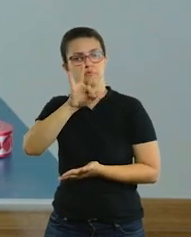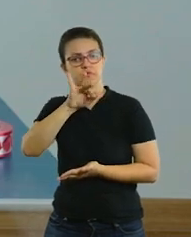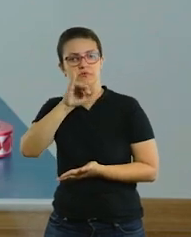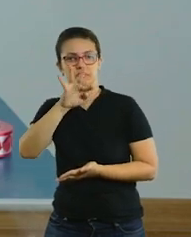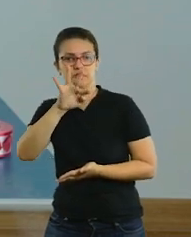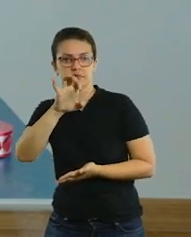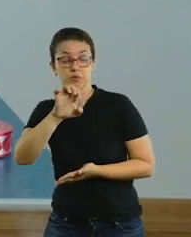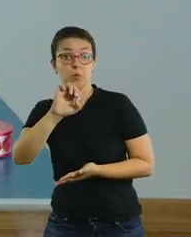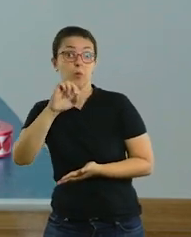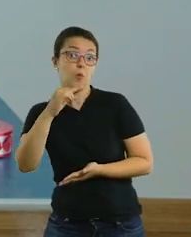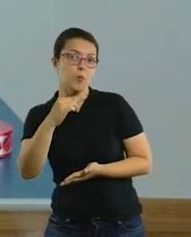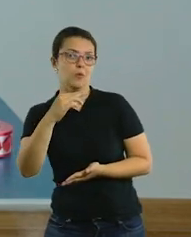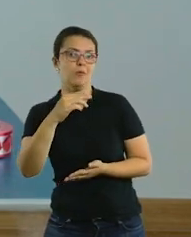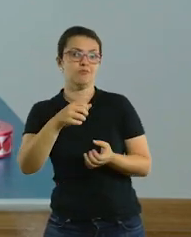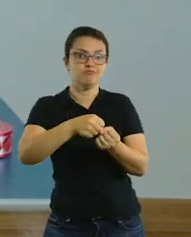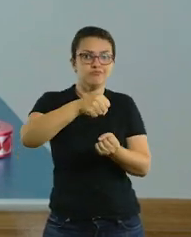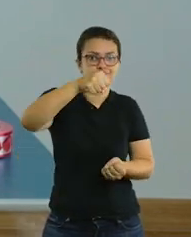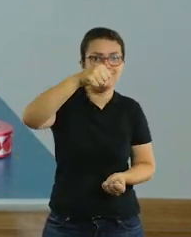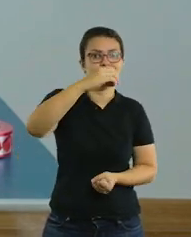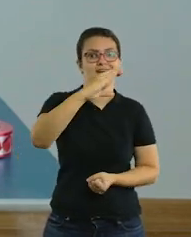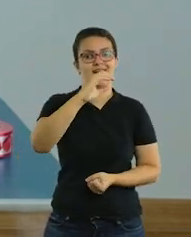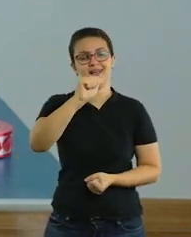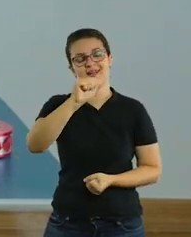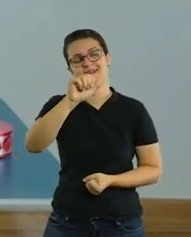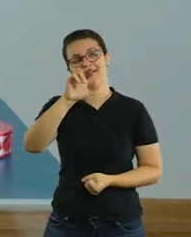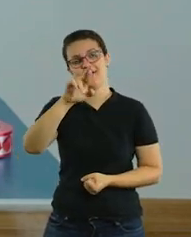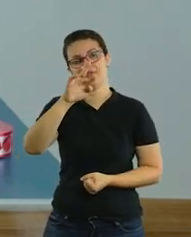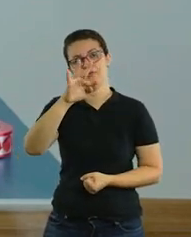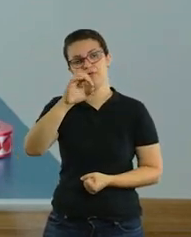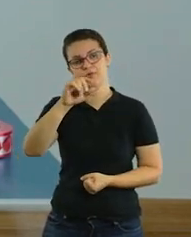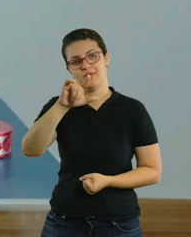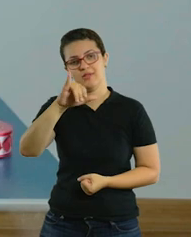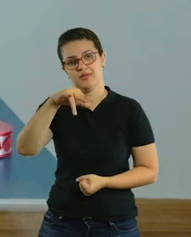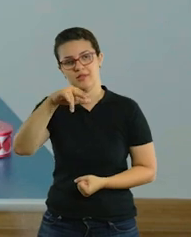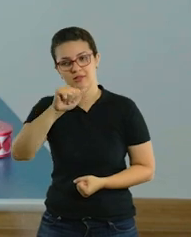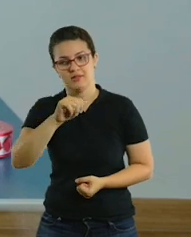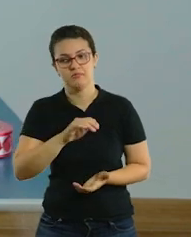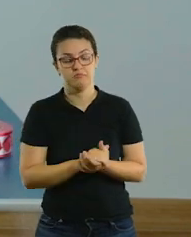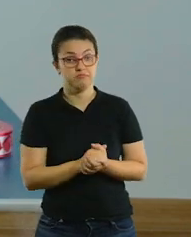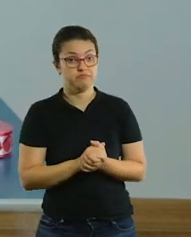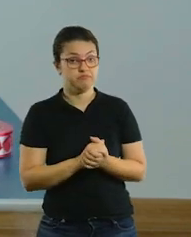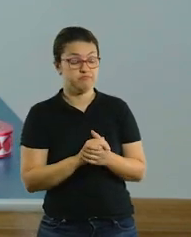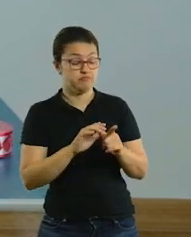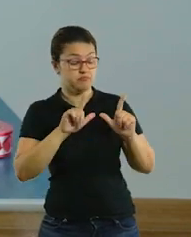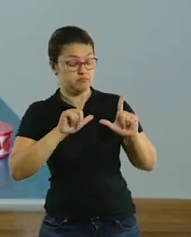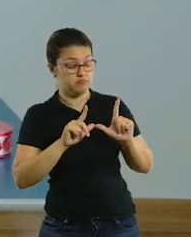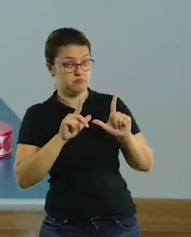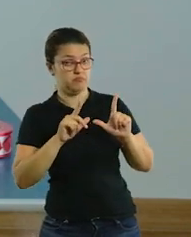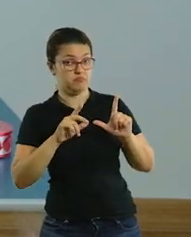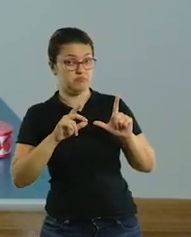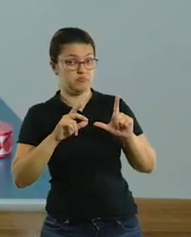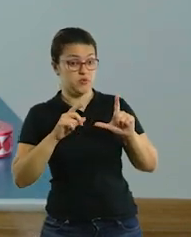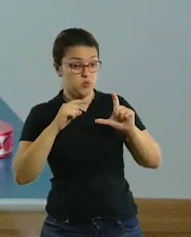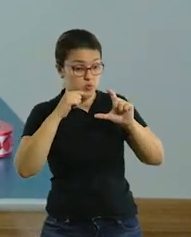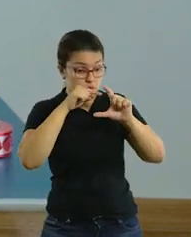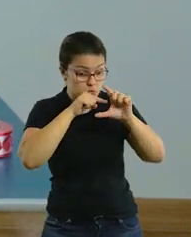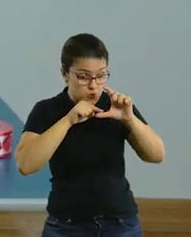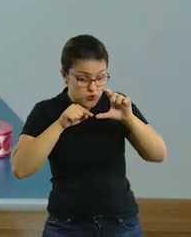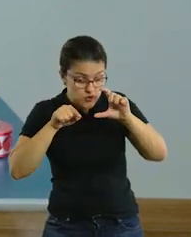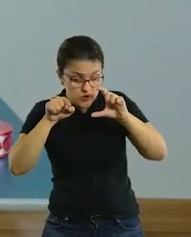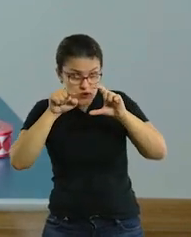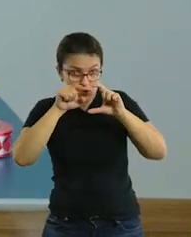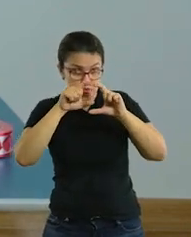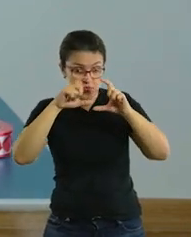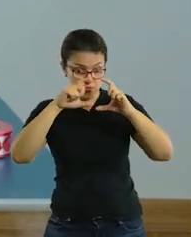ou cartolina, de repente vocês têm algum outro papel que dê para fazer esse processo. Vocês vão fazer um círculo